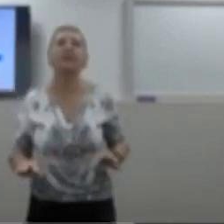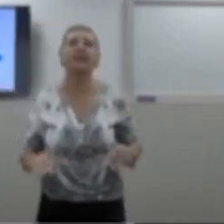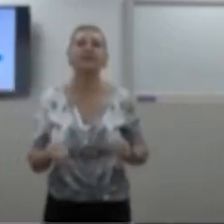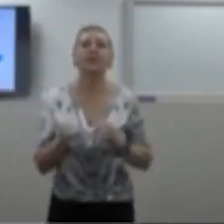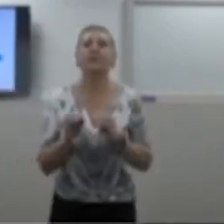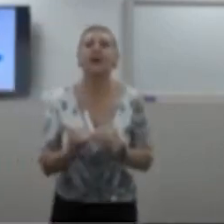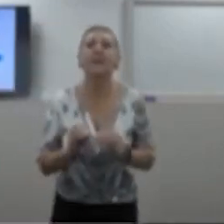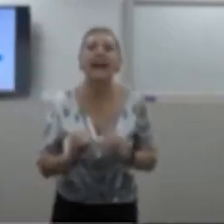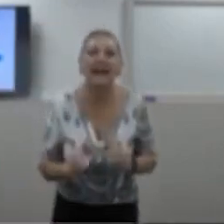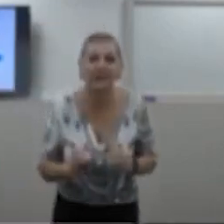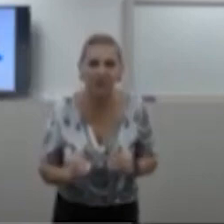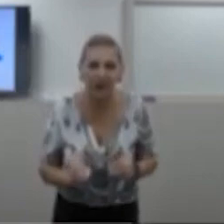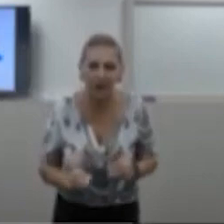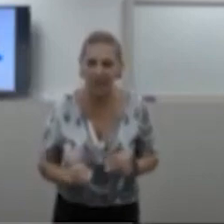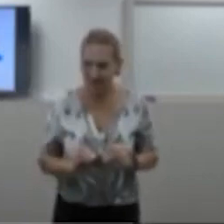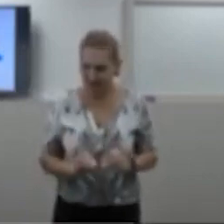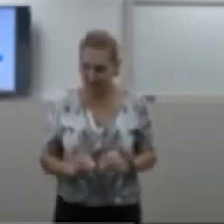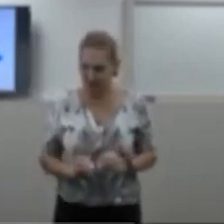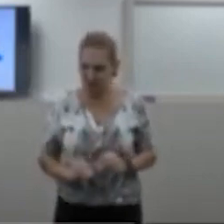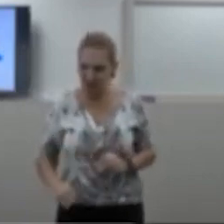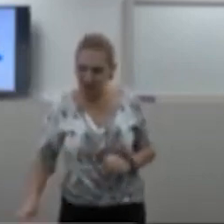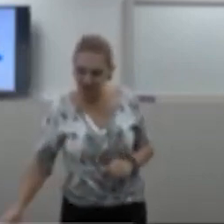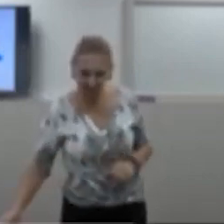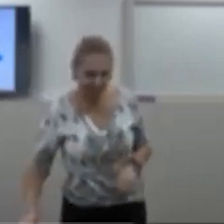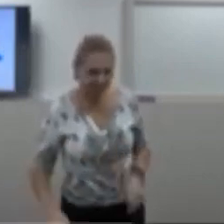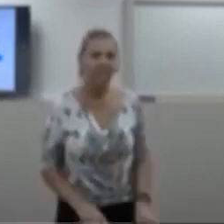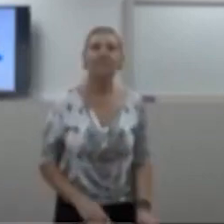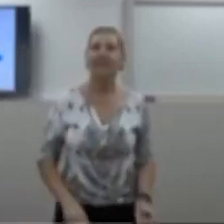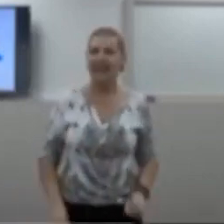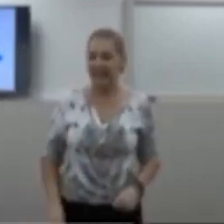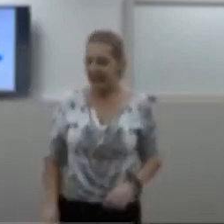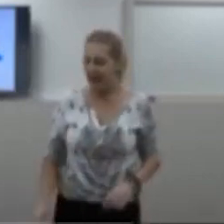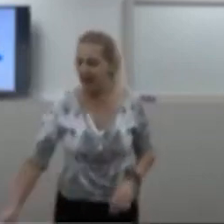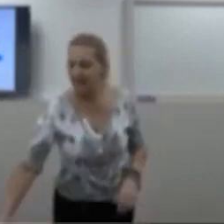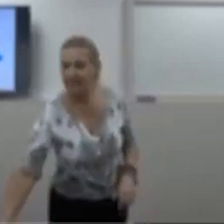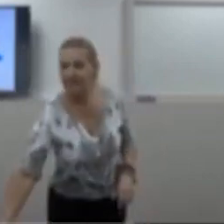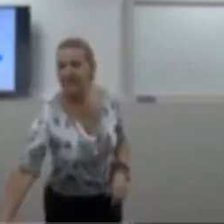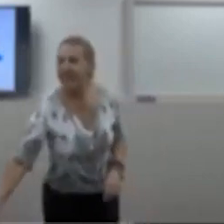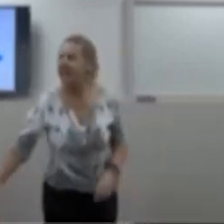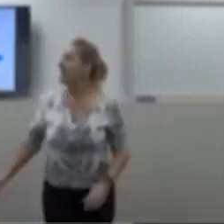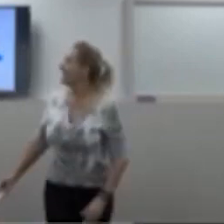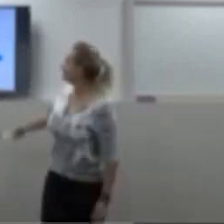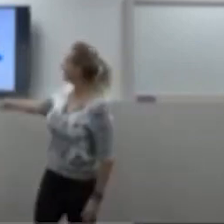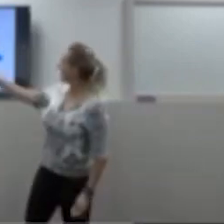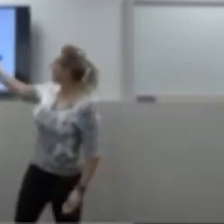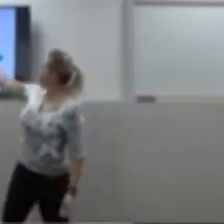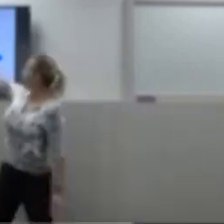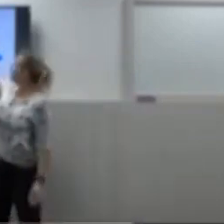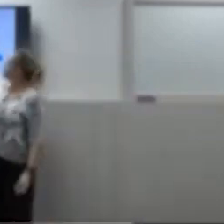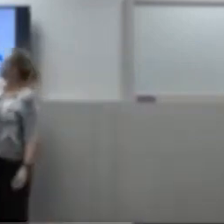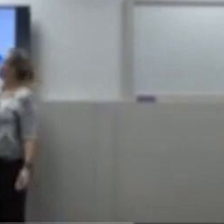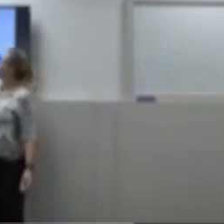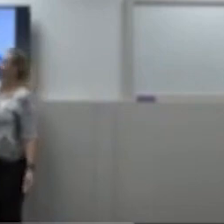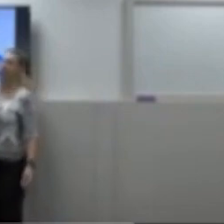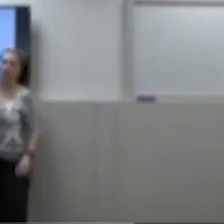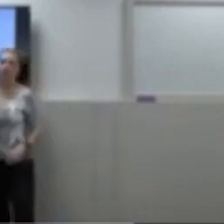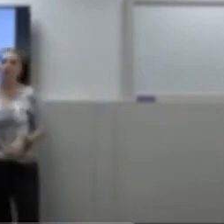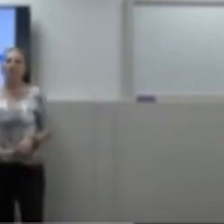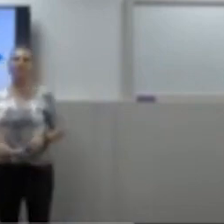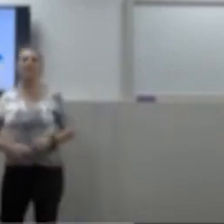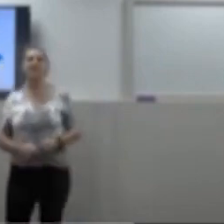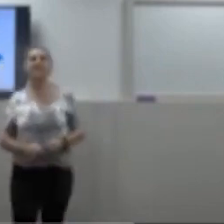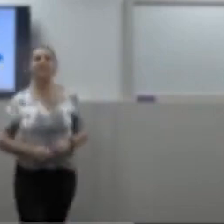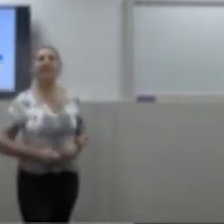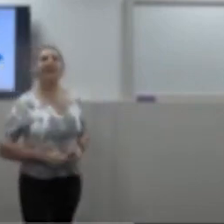objetos. Isso é quantidade, isso é numeral cardinal. Lembram disso? Legal. Numeral ordinal,